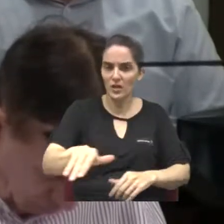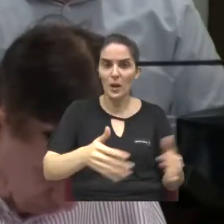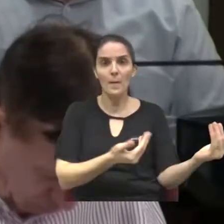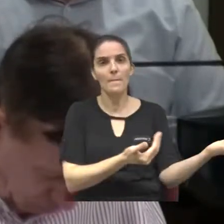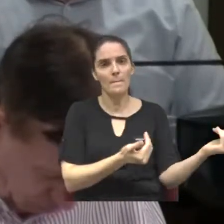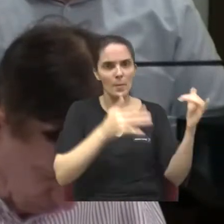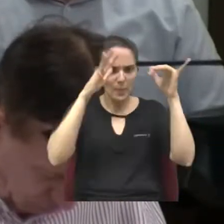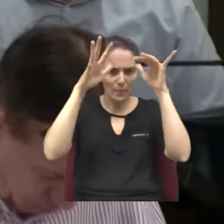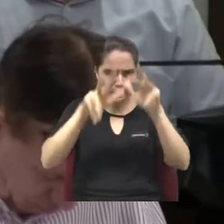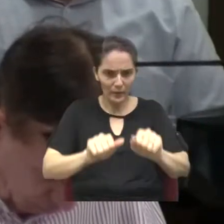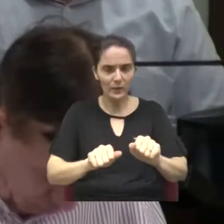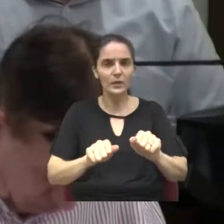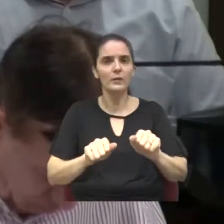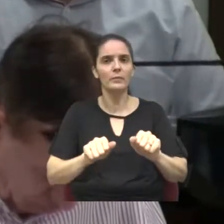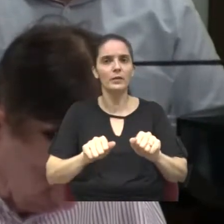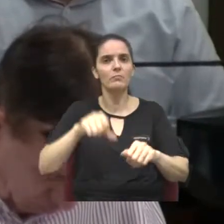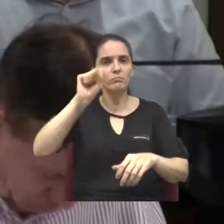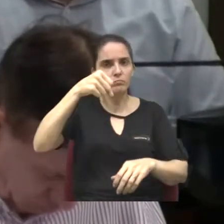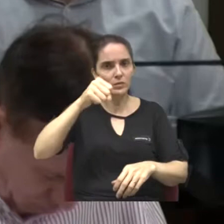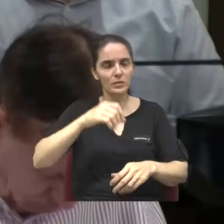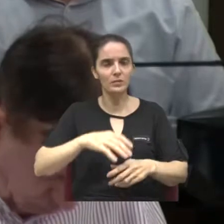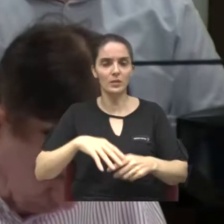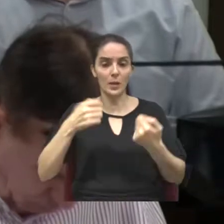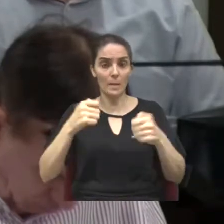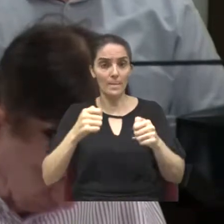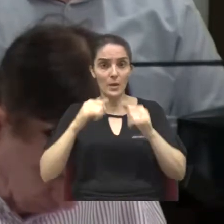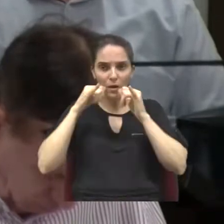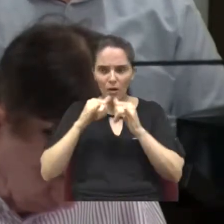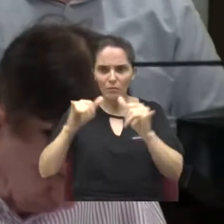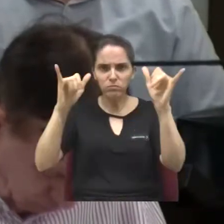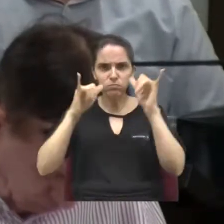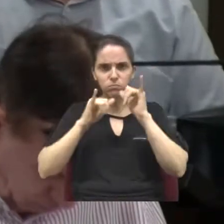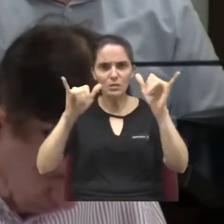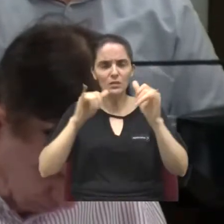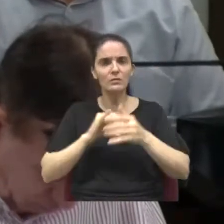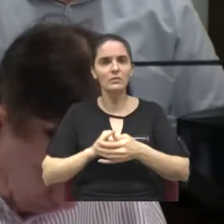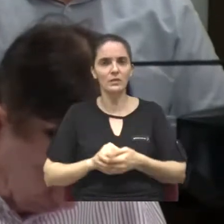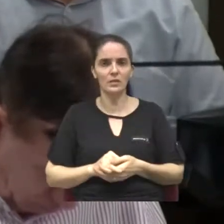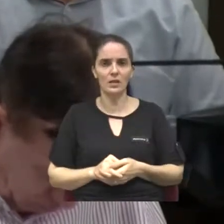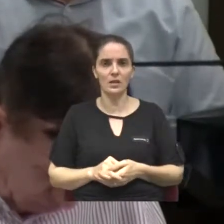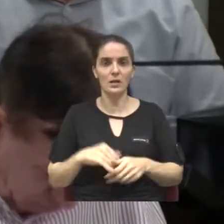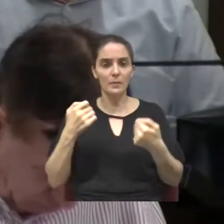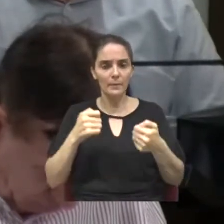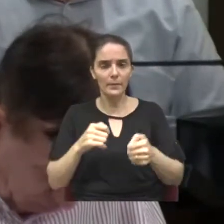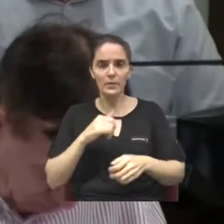crime. E precisa ser denunciado, e precisa ser